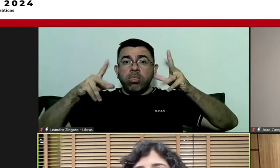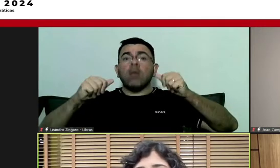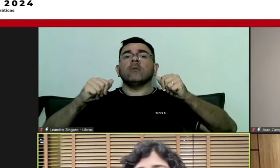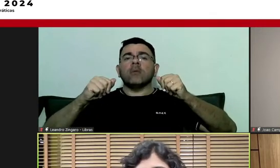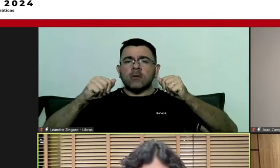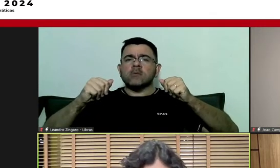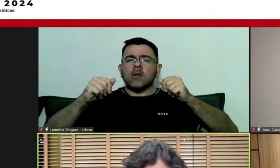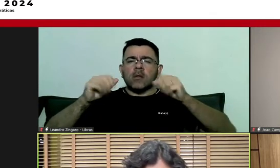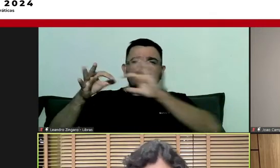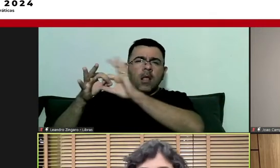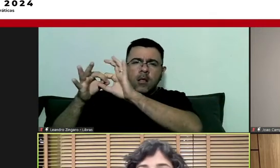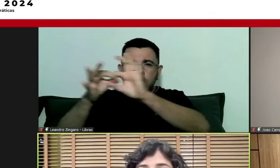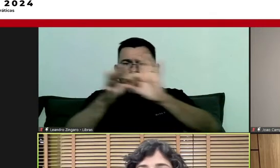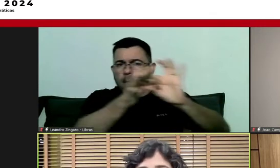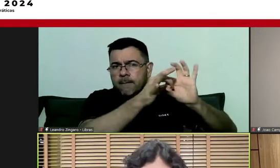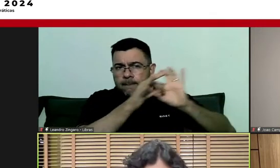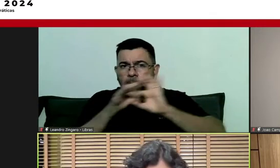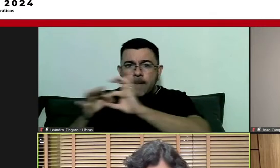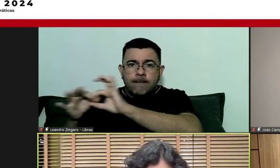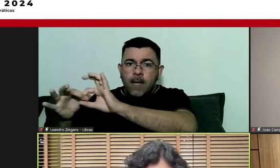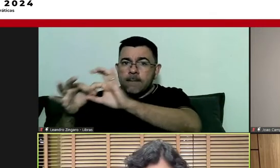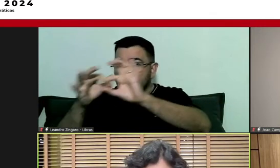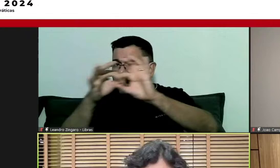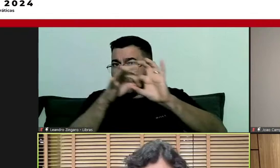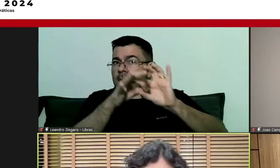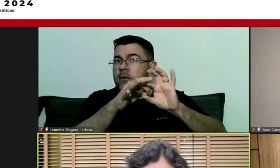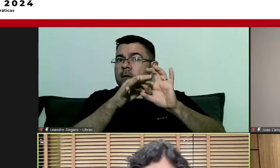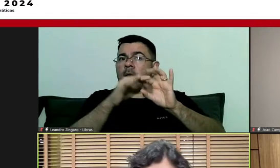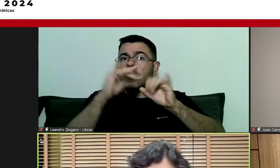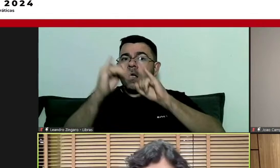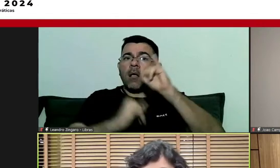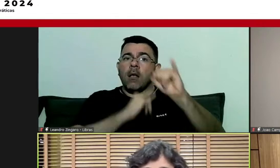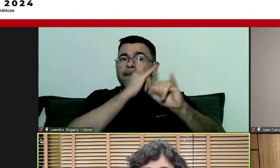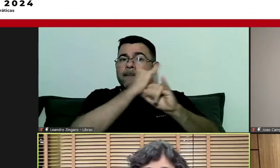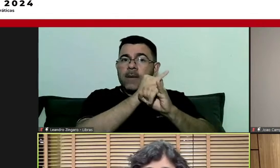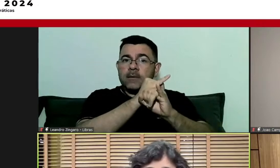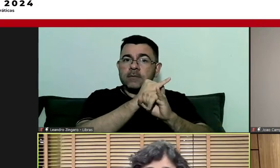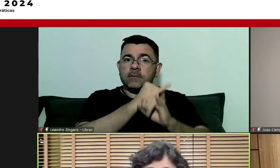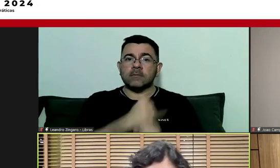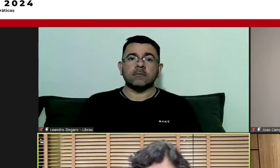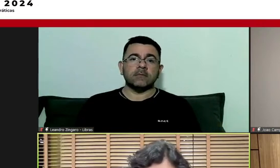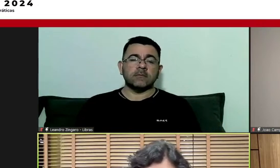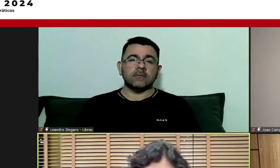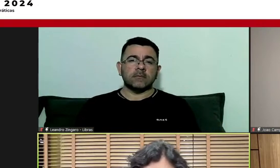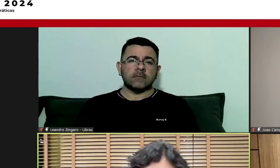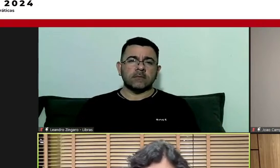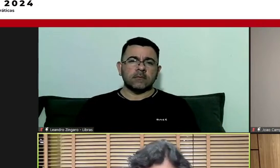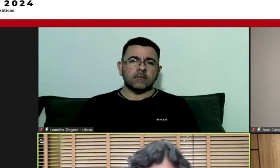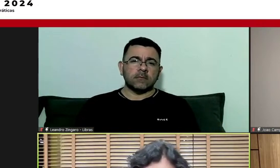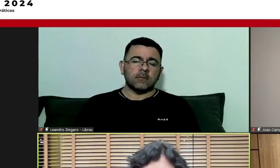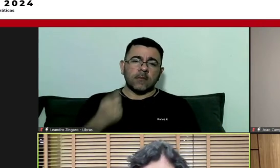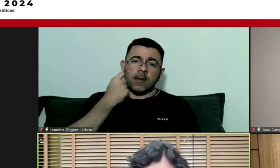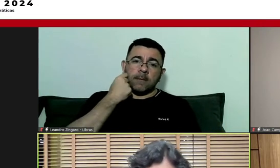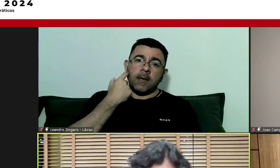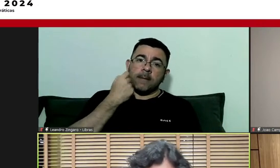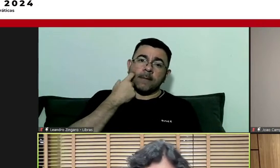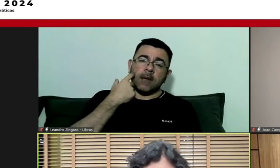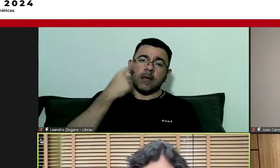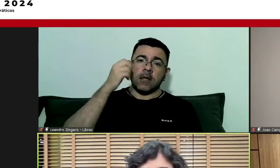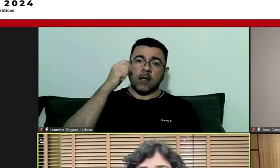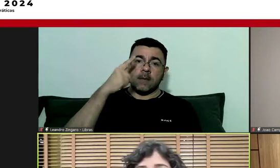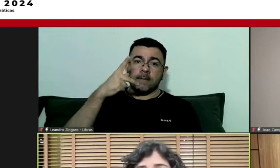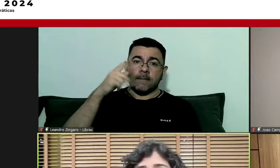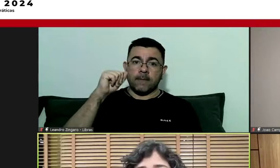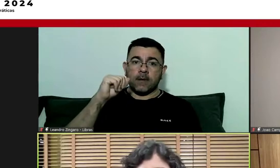interconectam em rede como é a internet gente a gente tem gente da Paraíba de Porto Alegre de